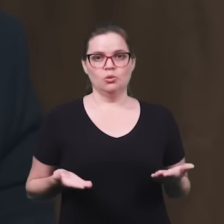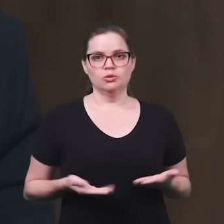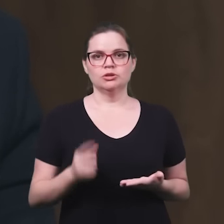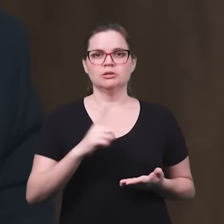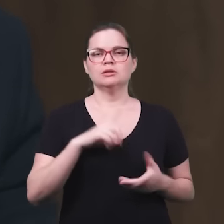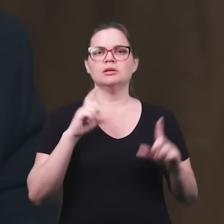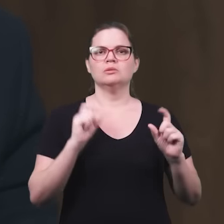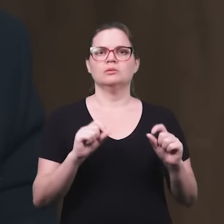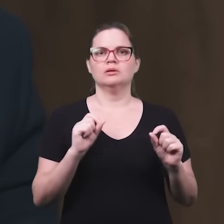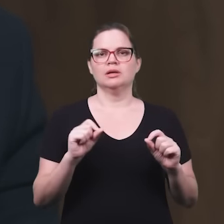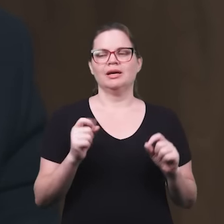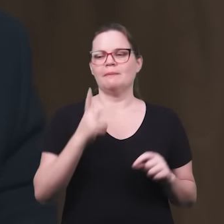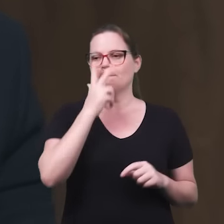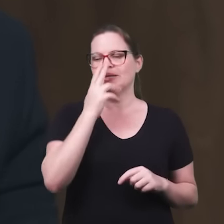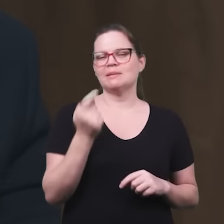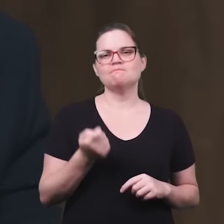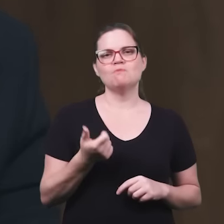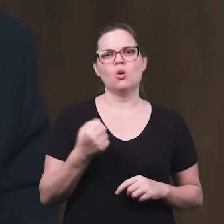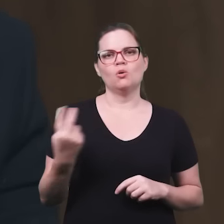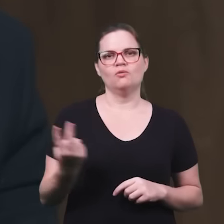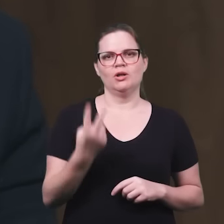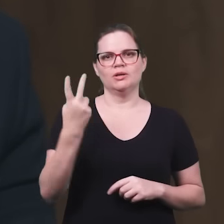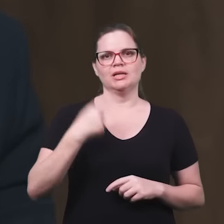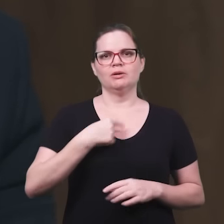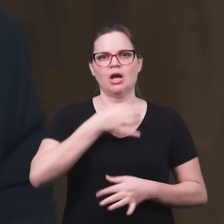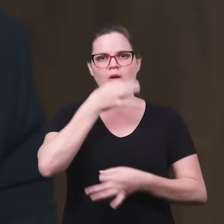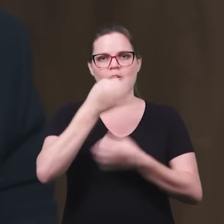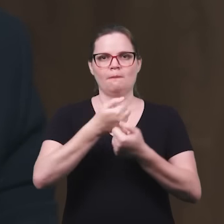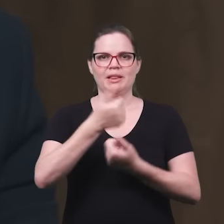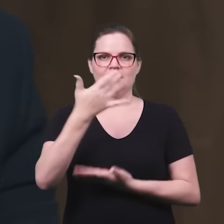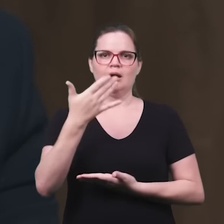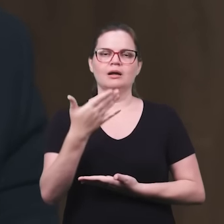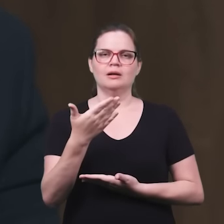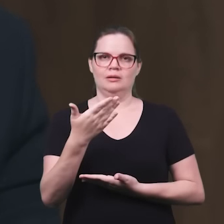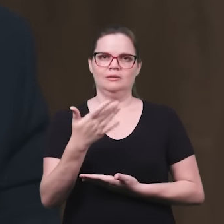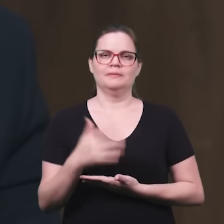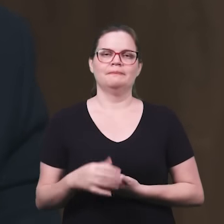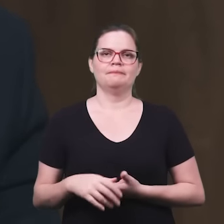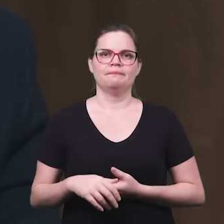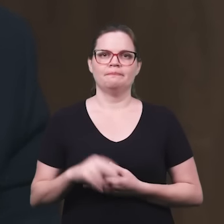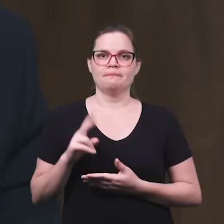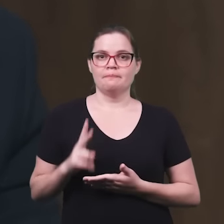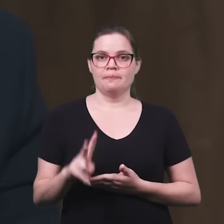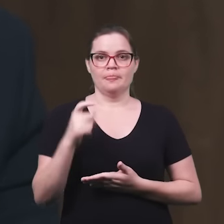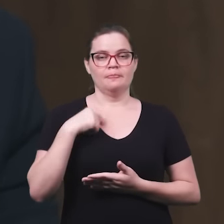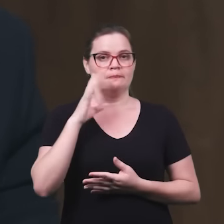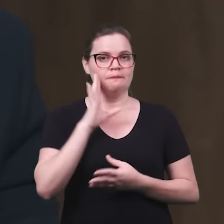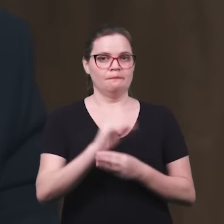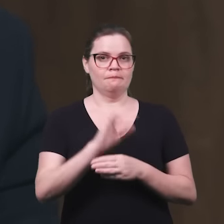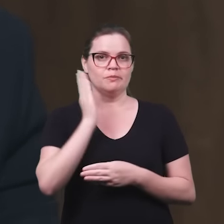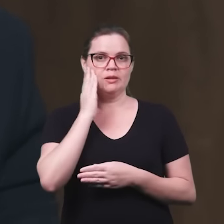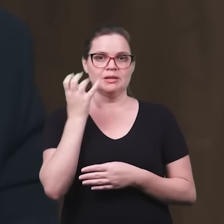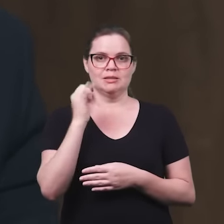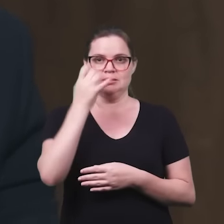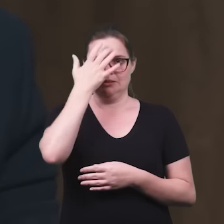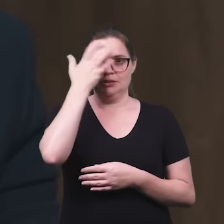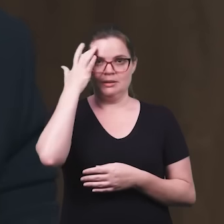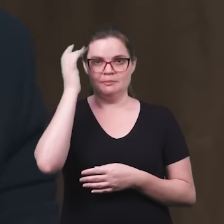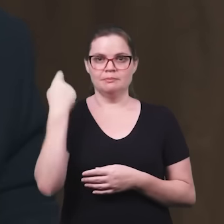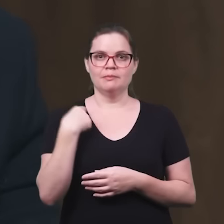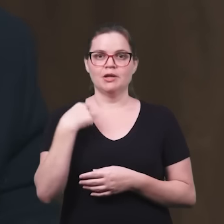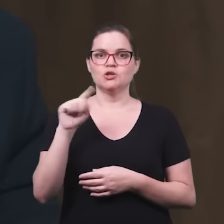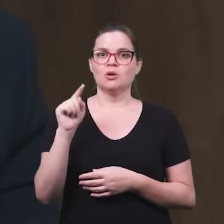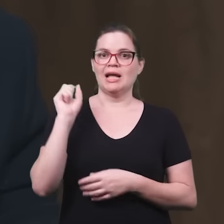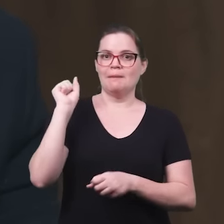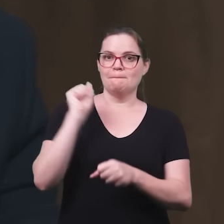dia, uma métrica muito pouco valorizada são os comentários, tá? A gente tem que sempre entender que uma pessoa que vê o seu